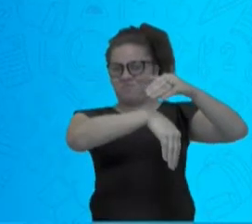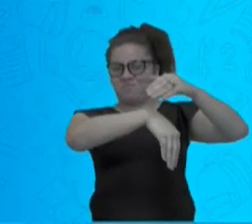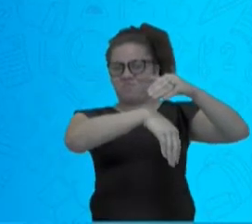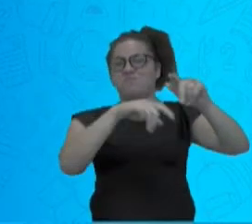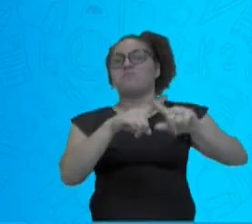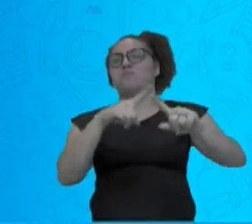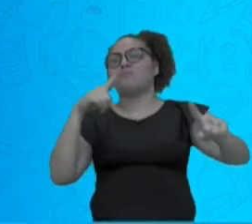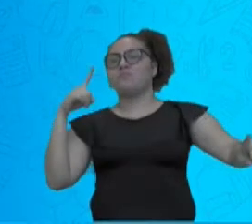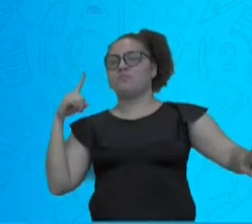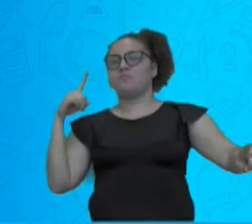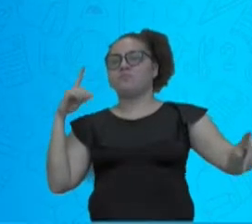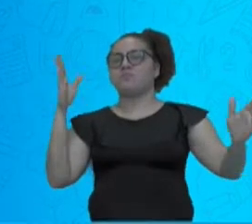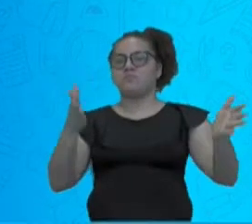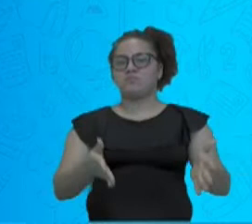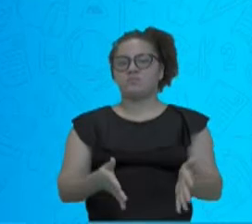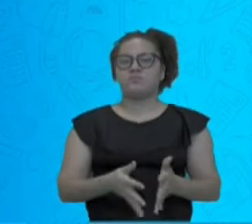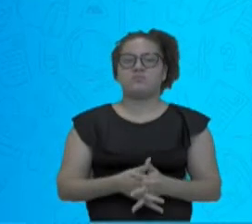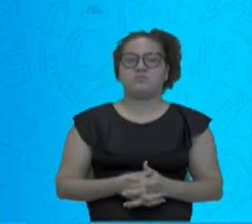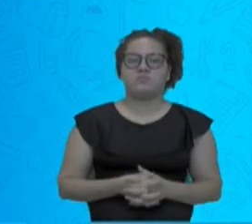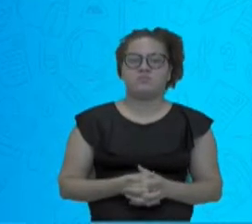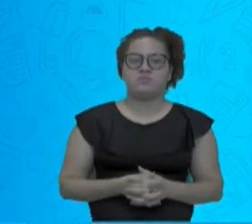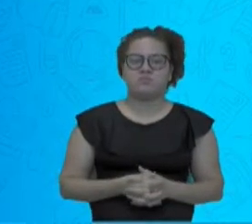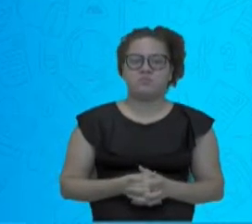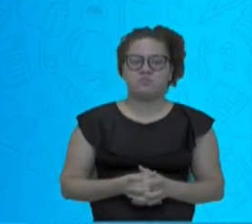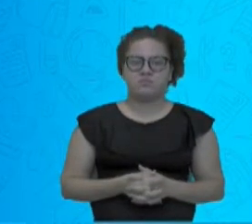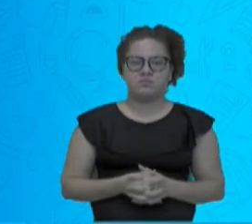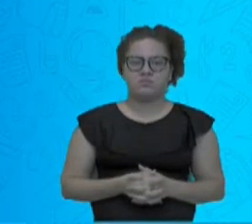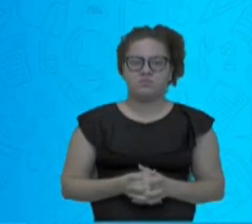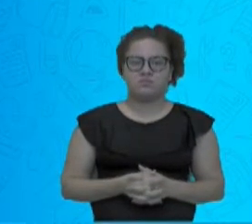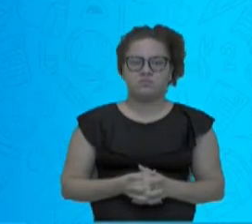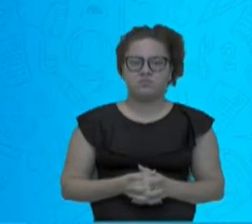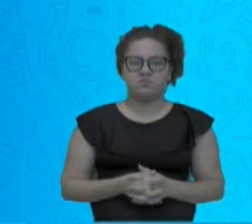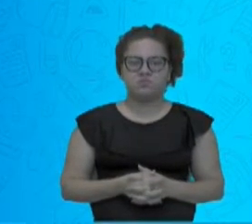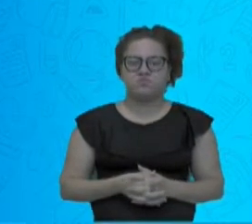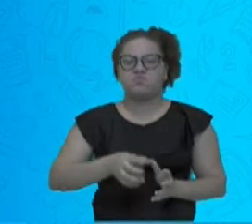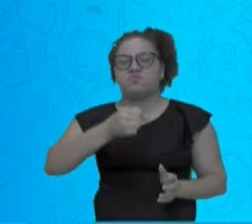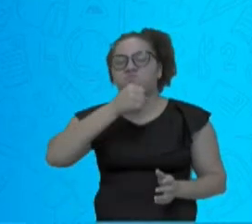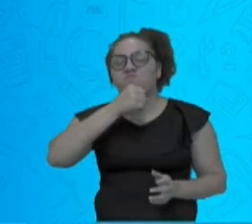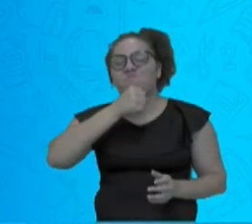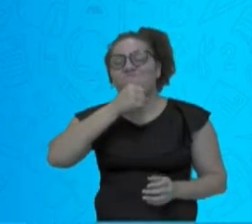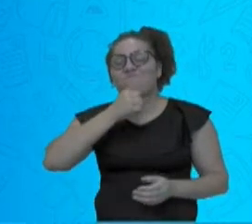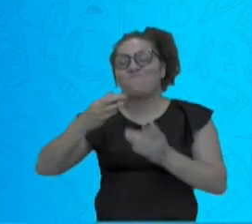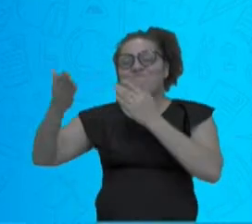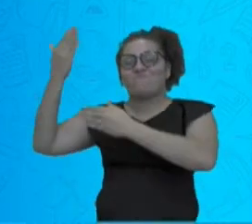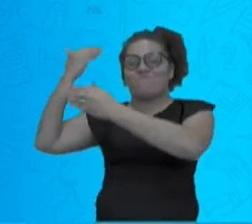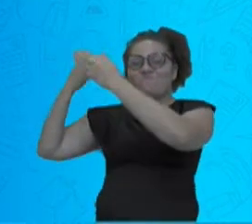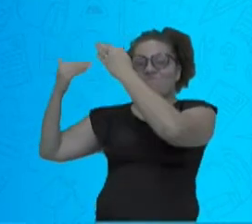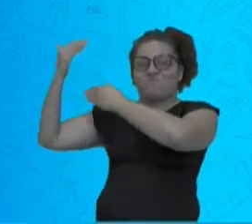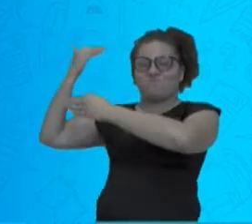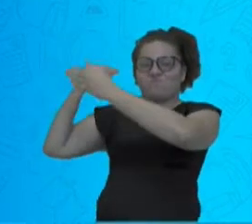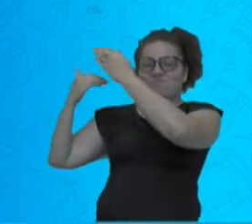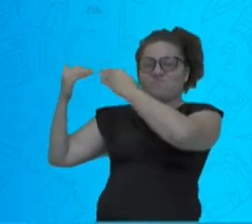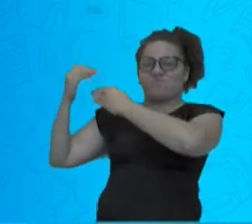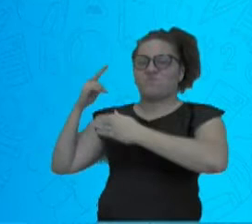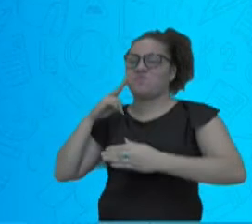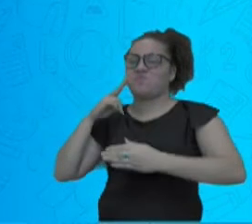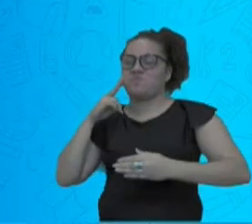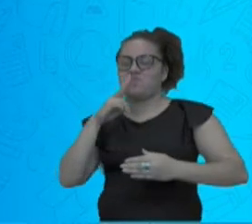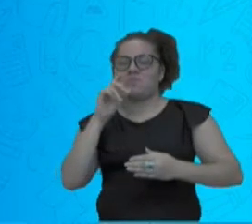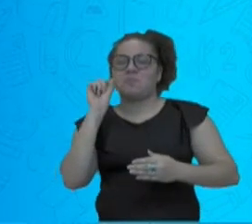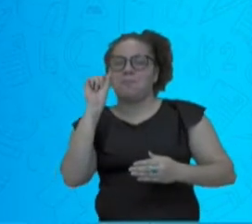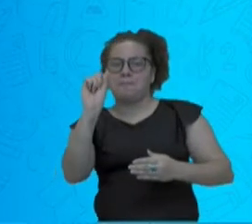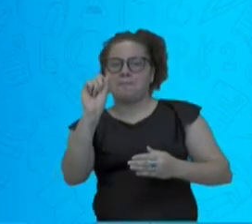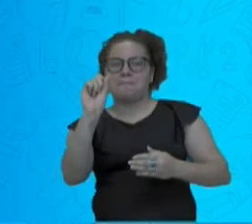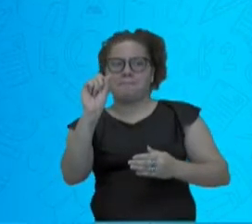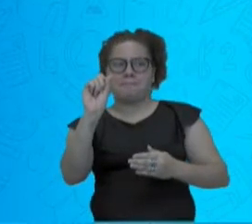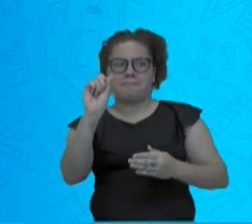Porém, hoje, por ele ser antigo, a atuação que nós vemos não